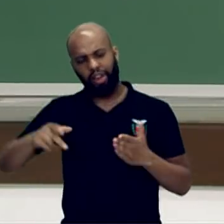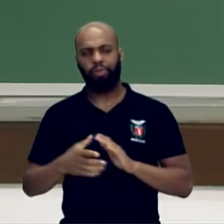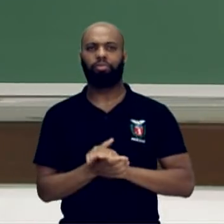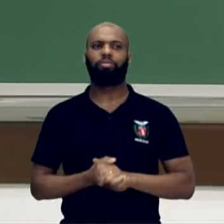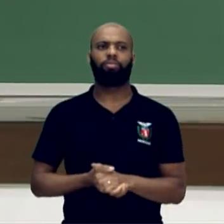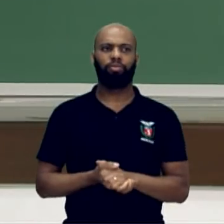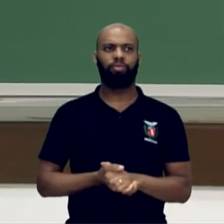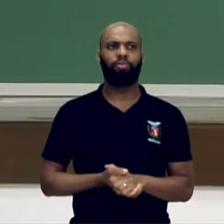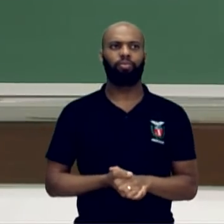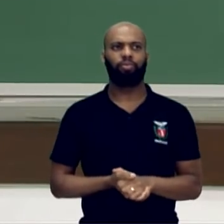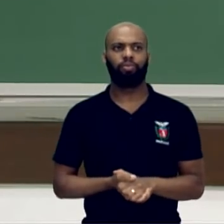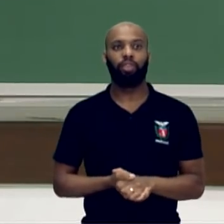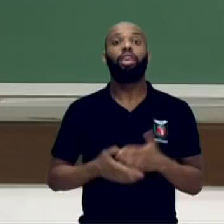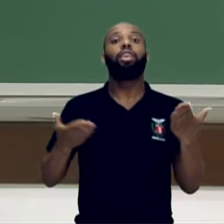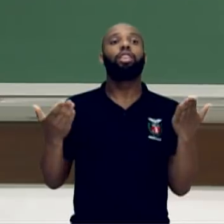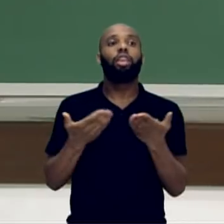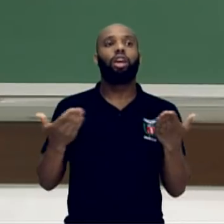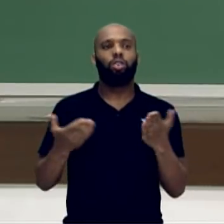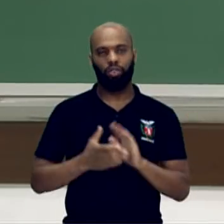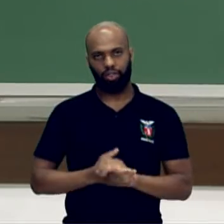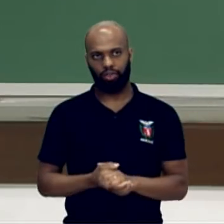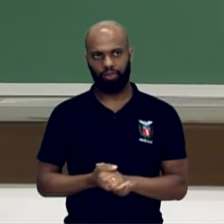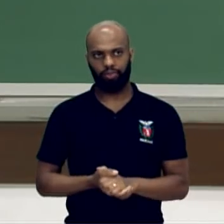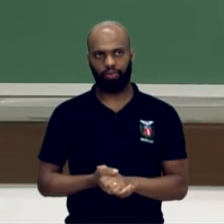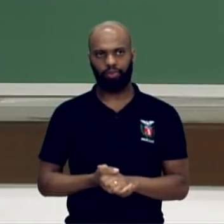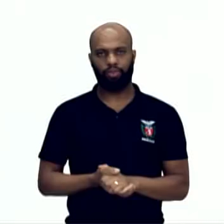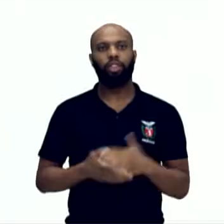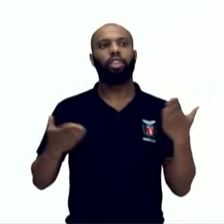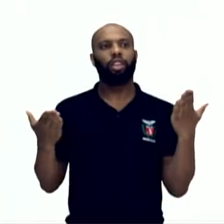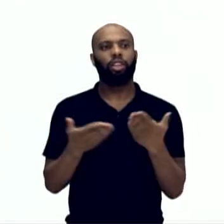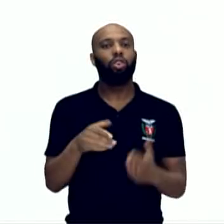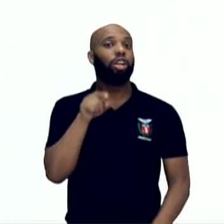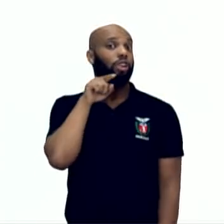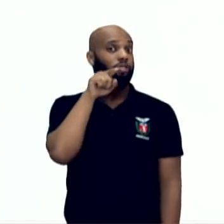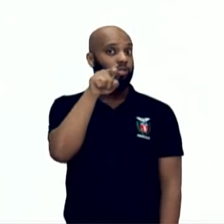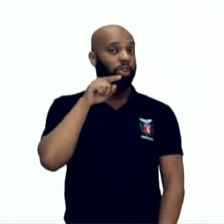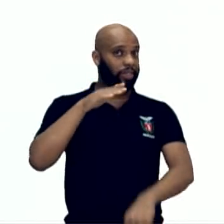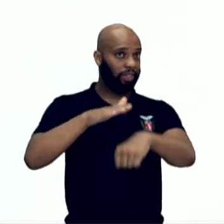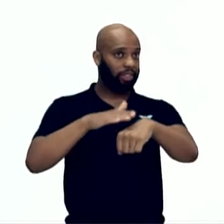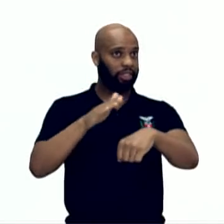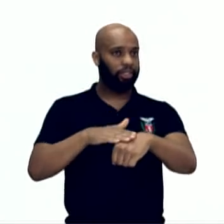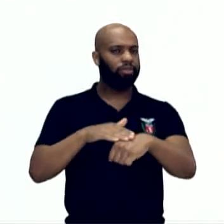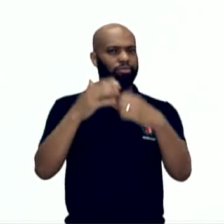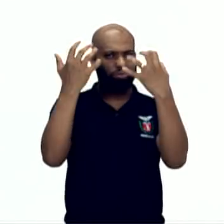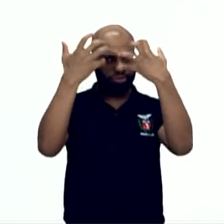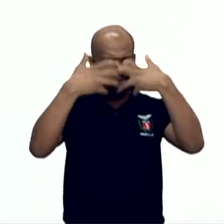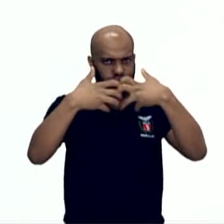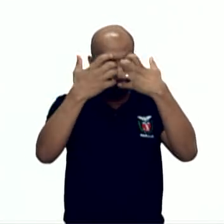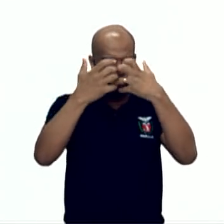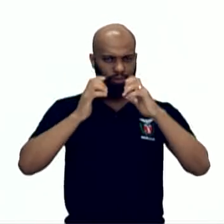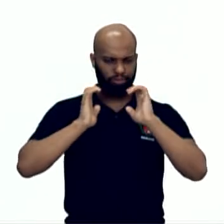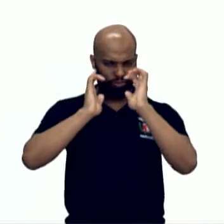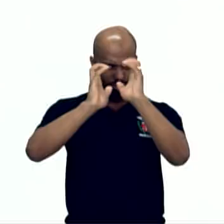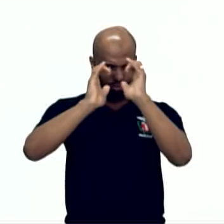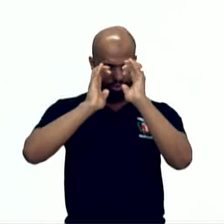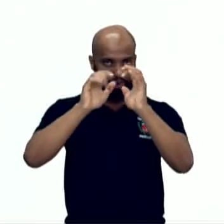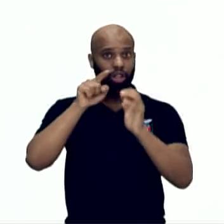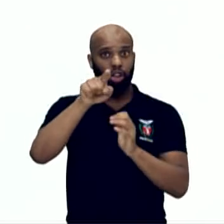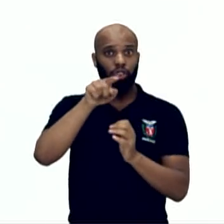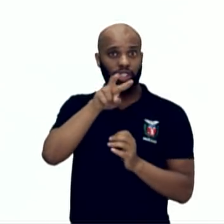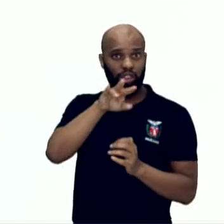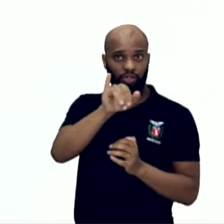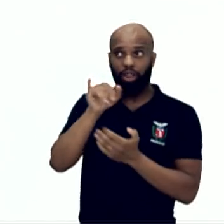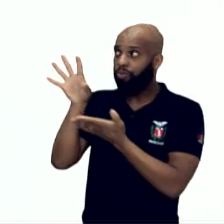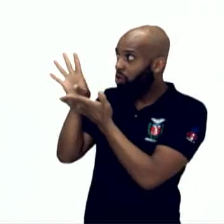bem? E agora, essa aqui é para vocês refletirem e é para vocês copiarem